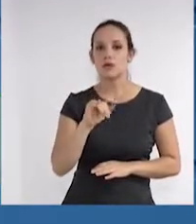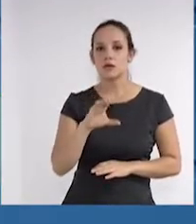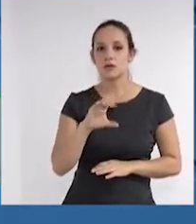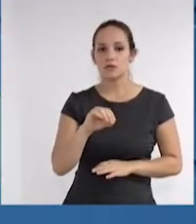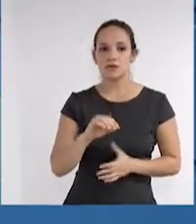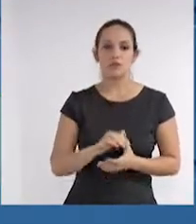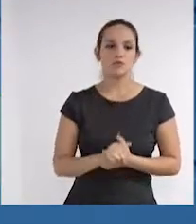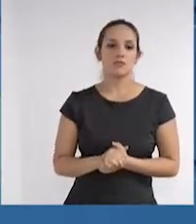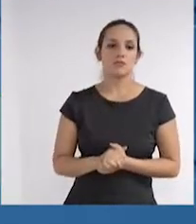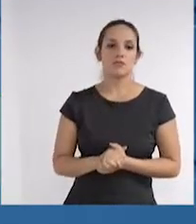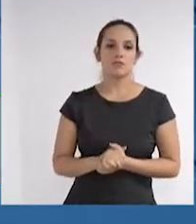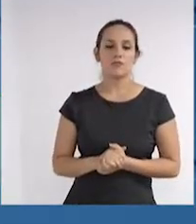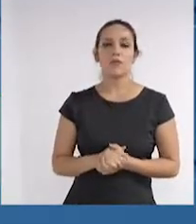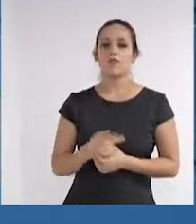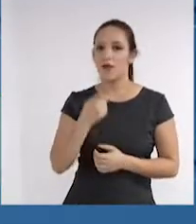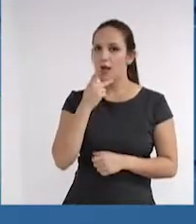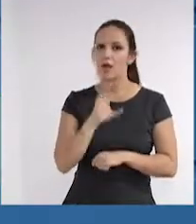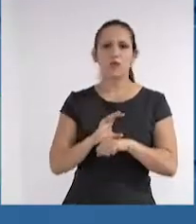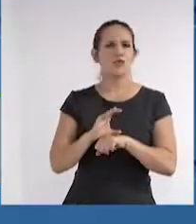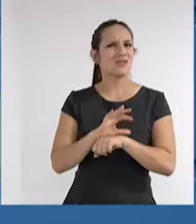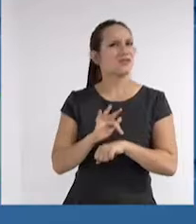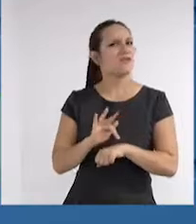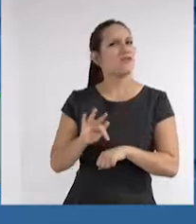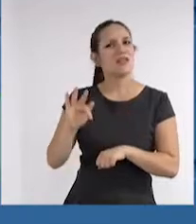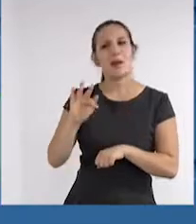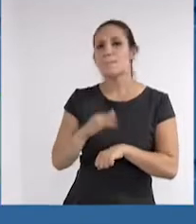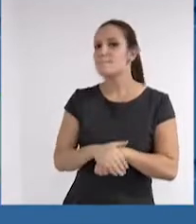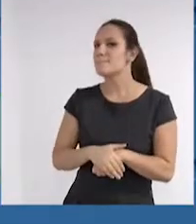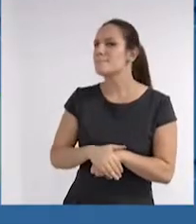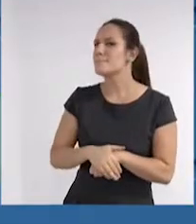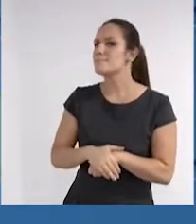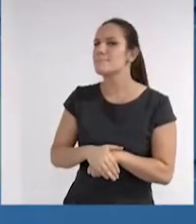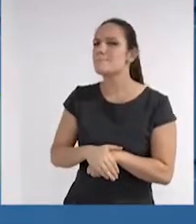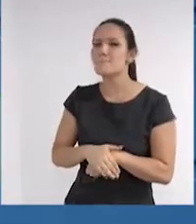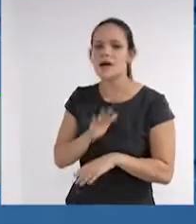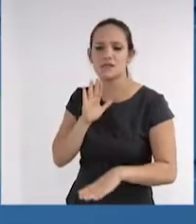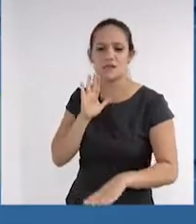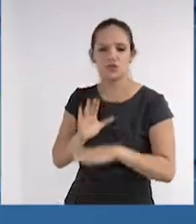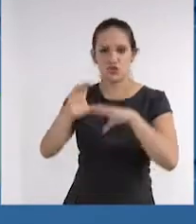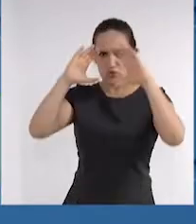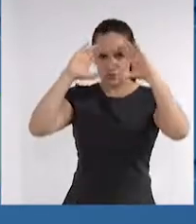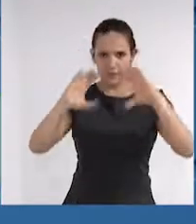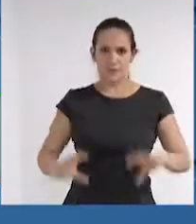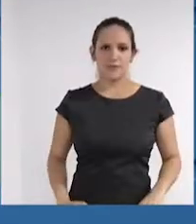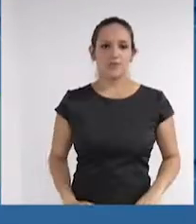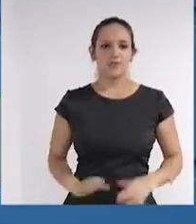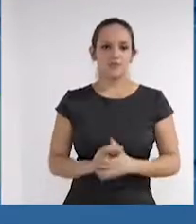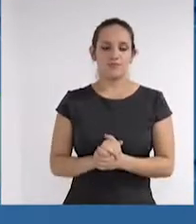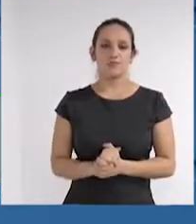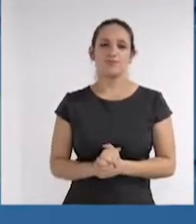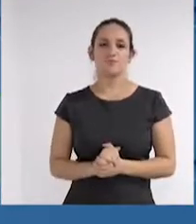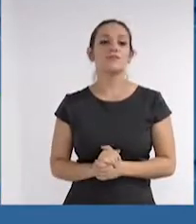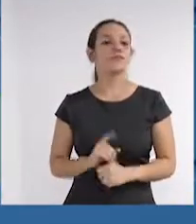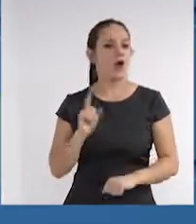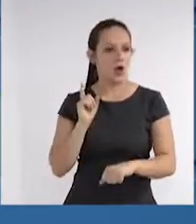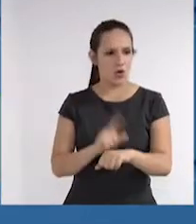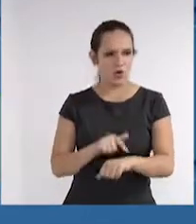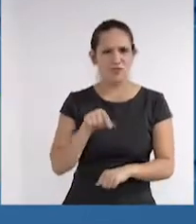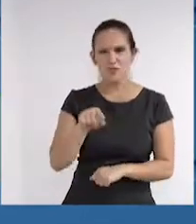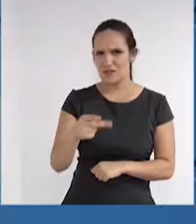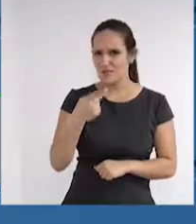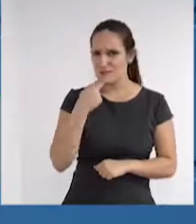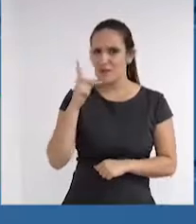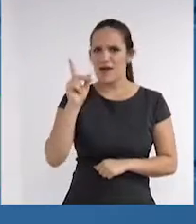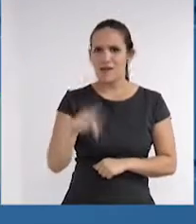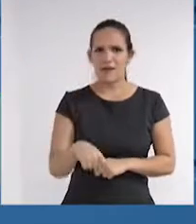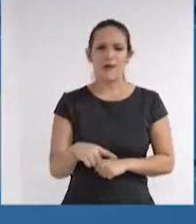das constituições mais cidadãs que existe. Quando Vossa Excelência coloca dos quilombolas, concordo